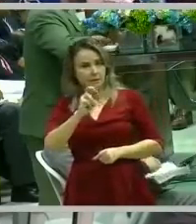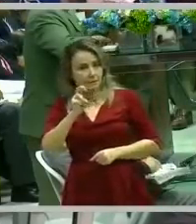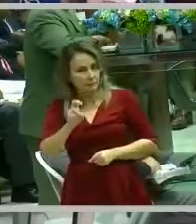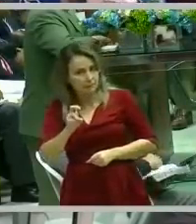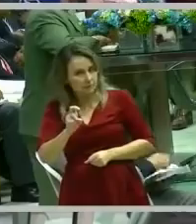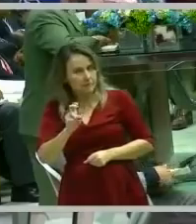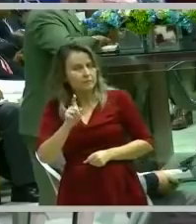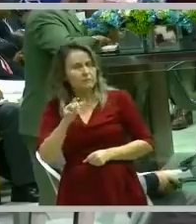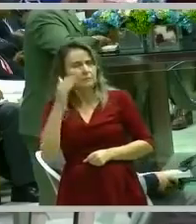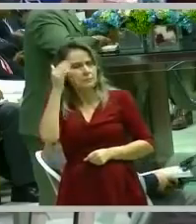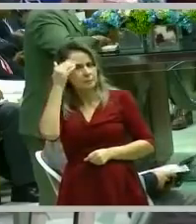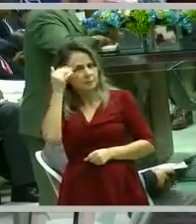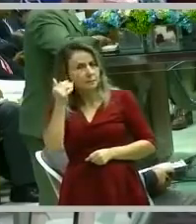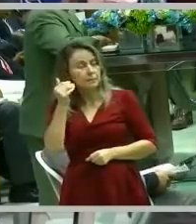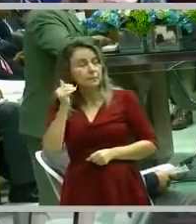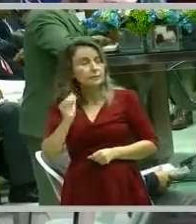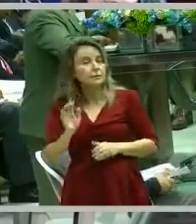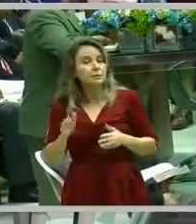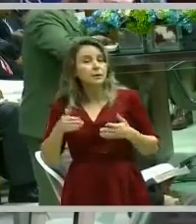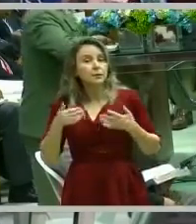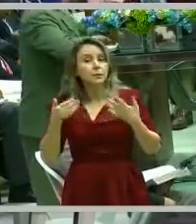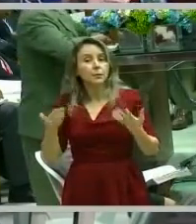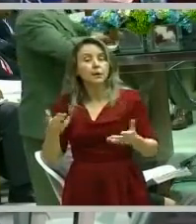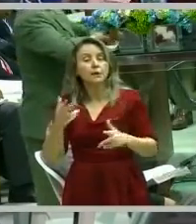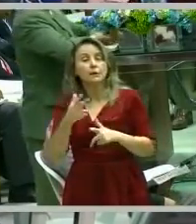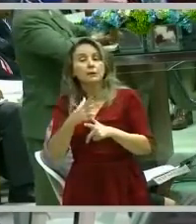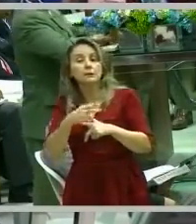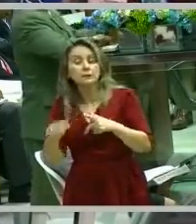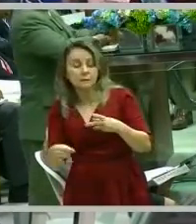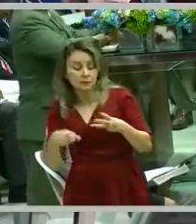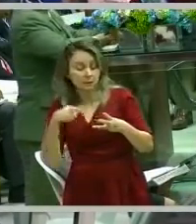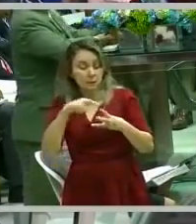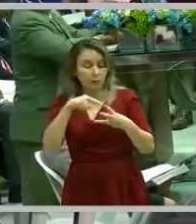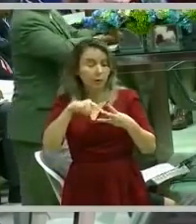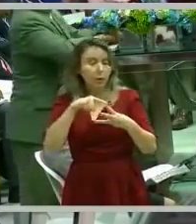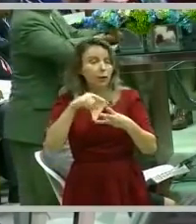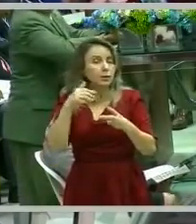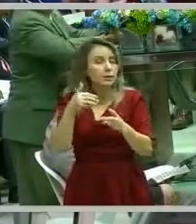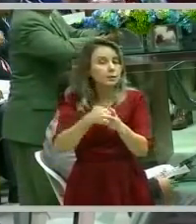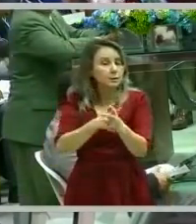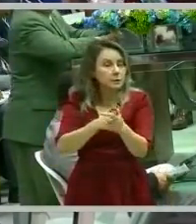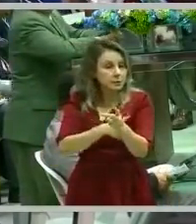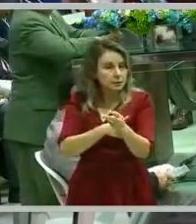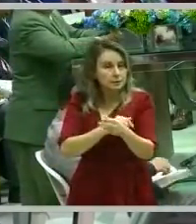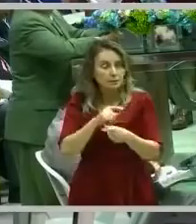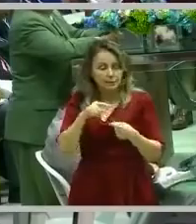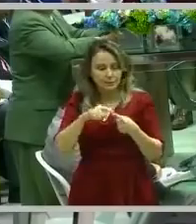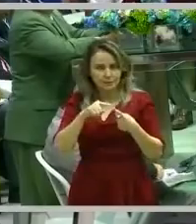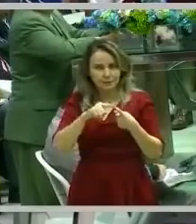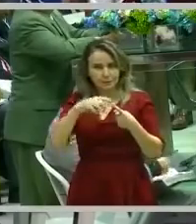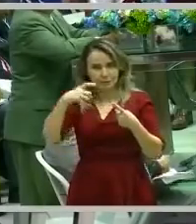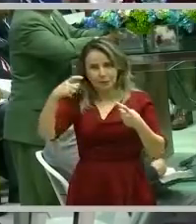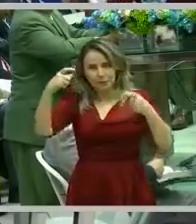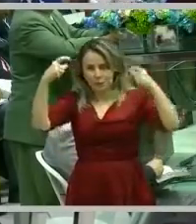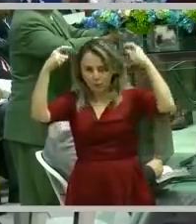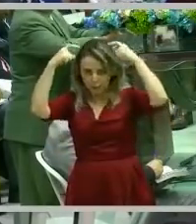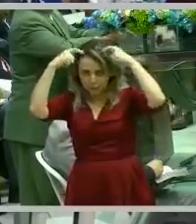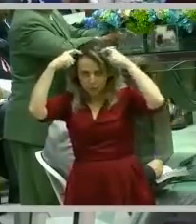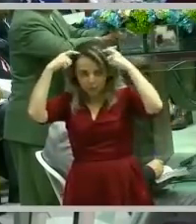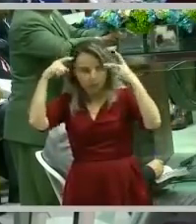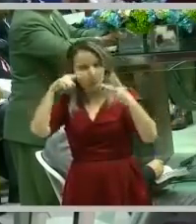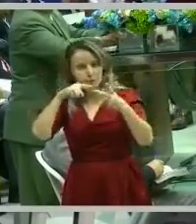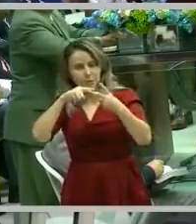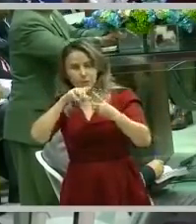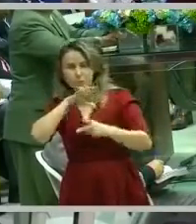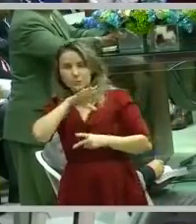sabe dizer quais foram as duas vitórias secretas de Davi? Ele venceu o urso e o leão. E qual